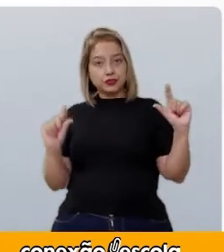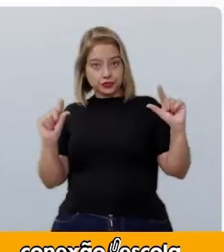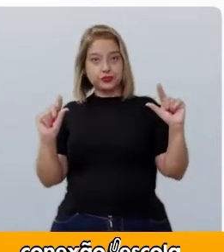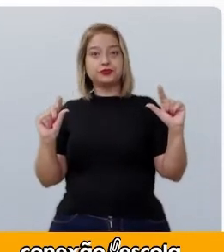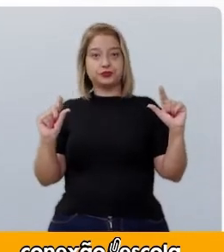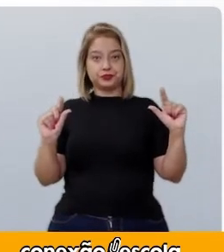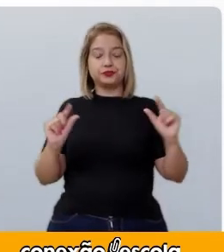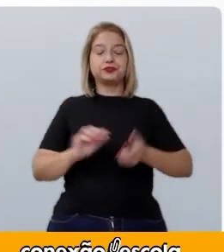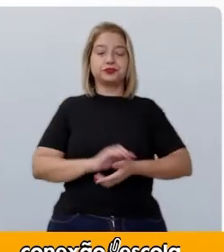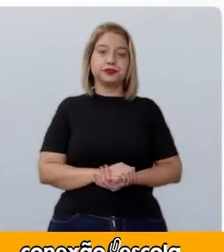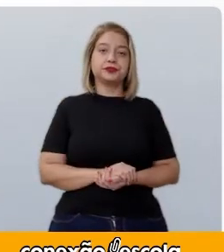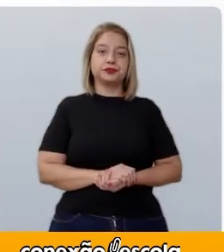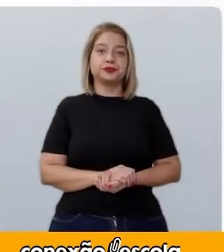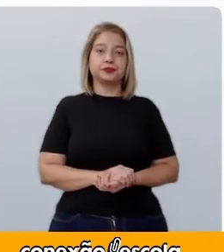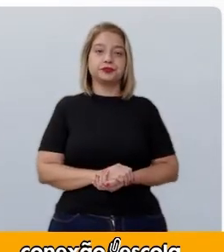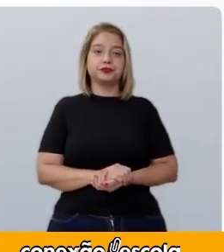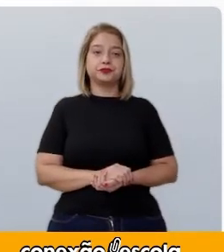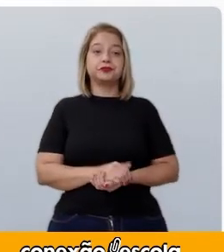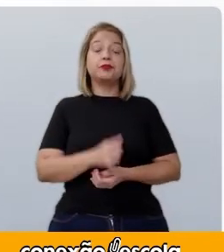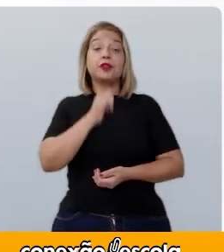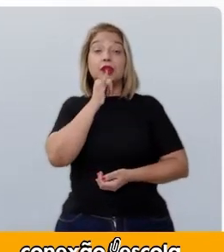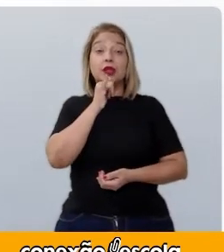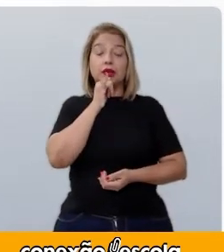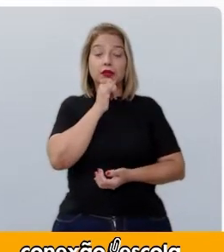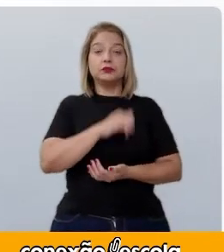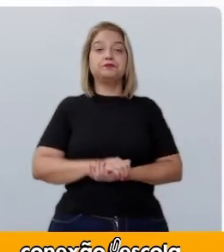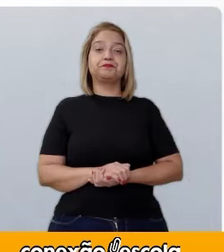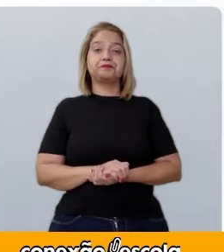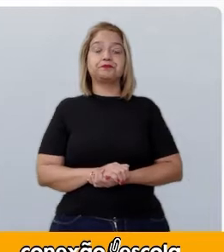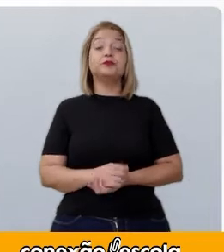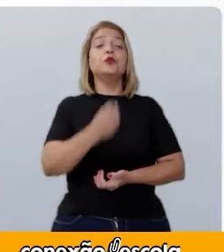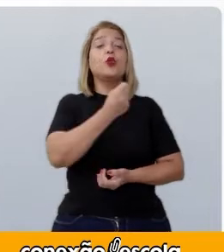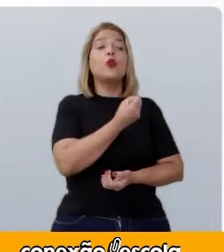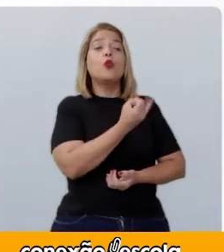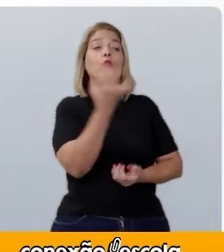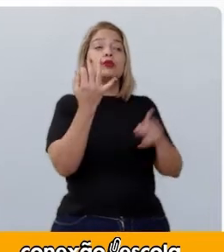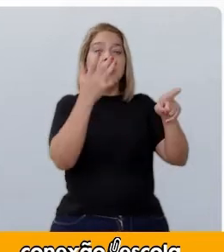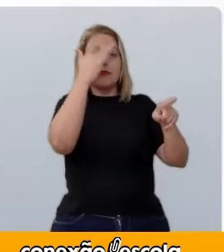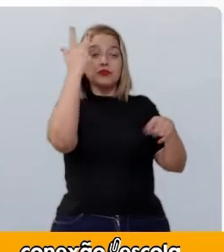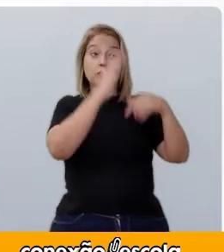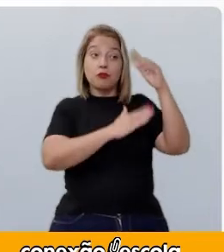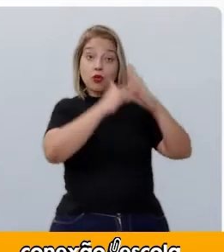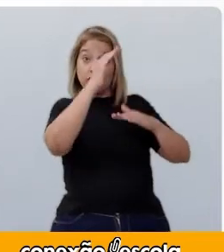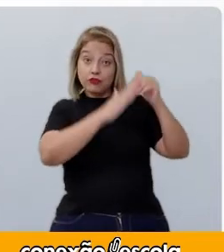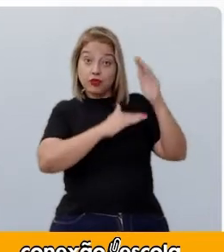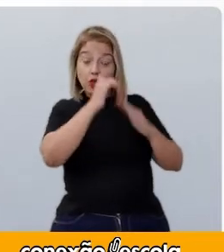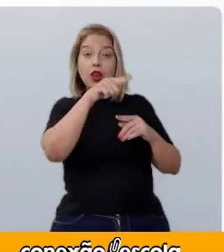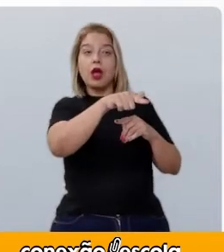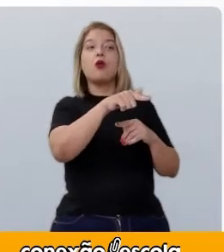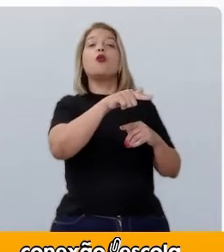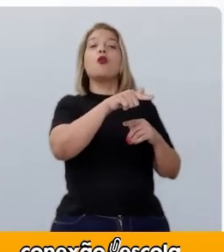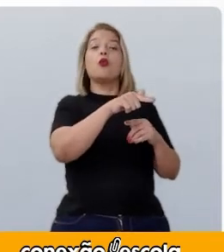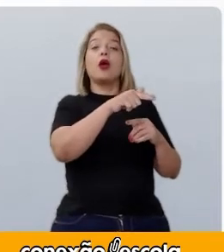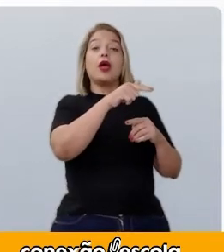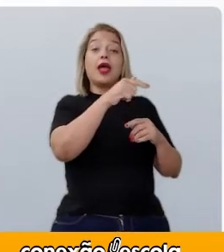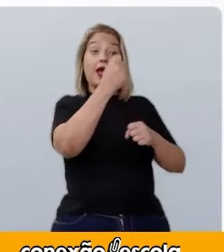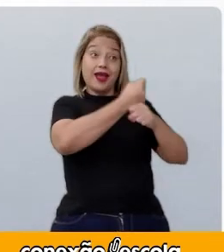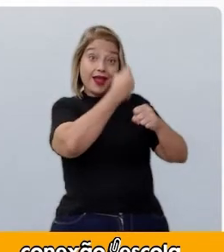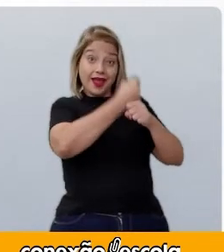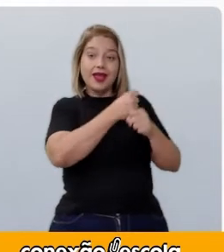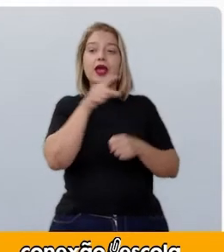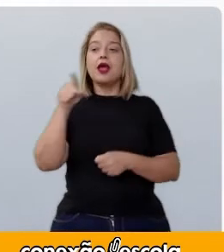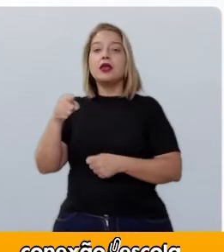da outra. Por exemplo, a quantidade de pedreiros e metros quadrados de um muro